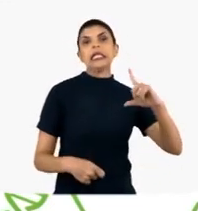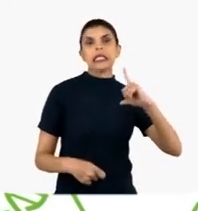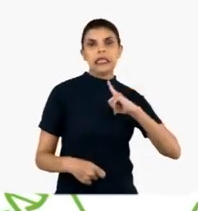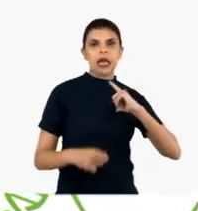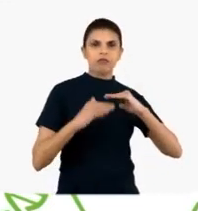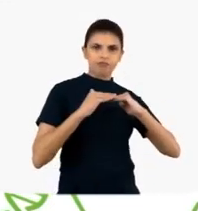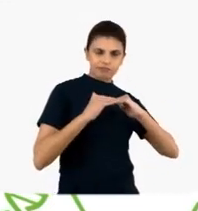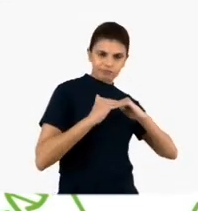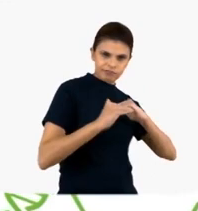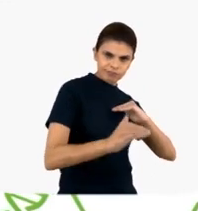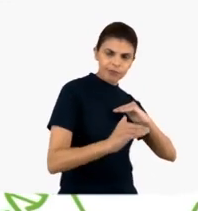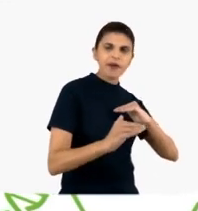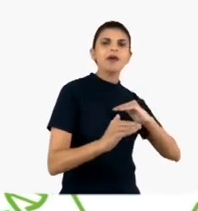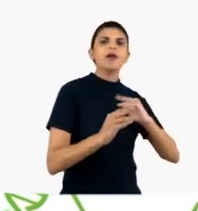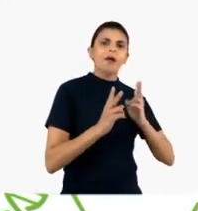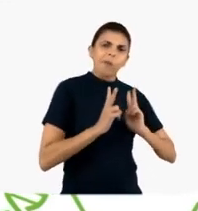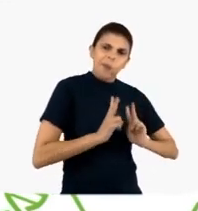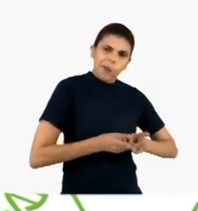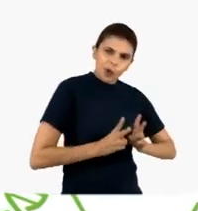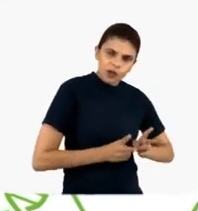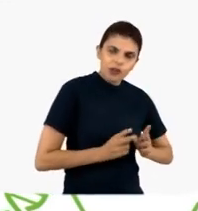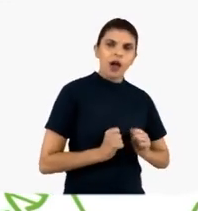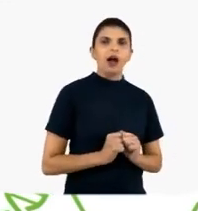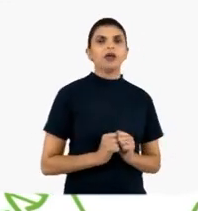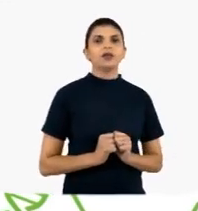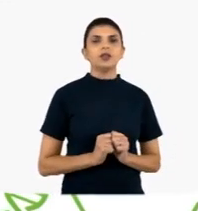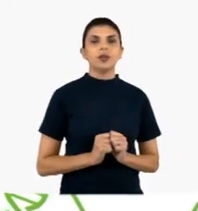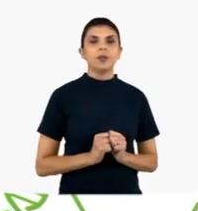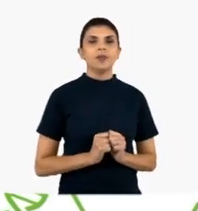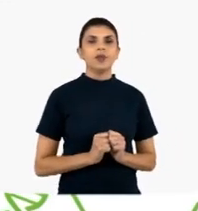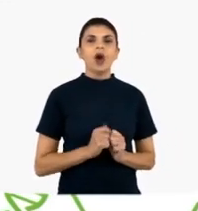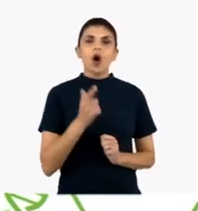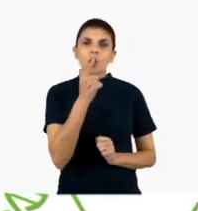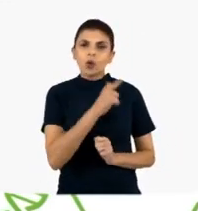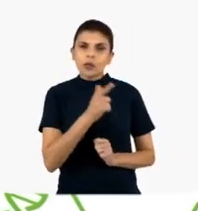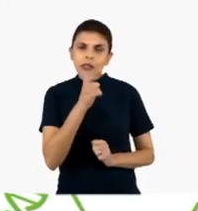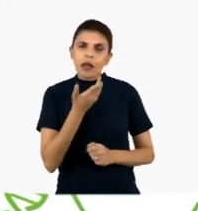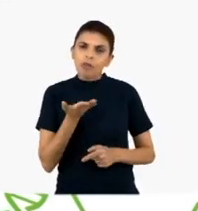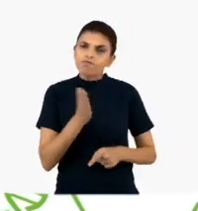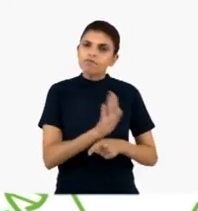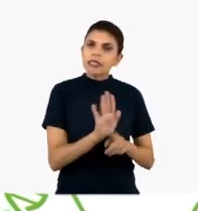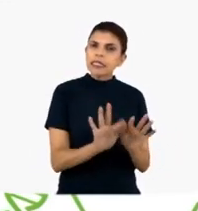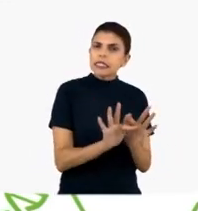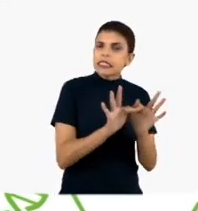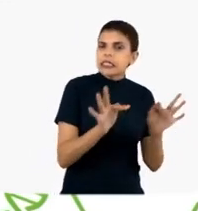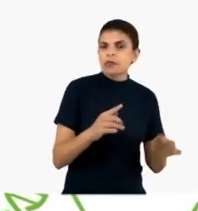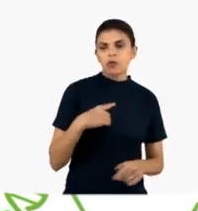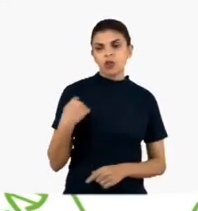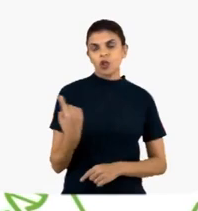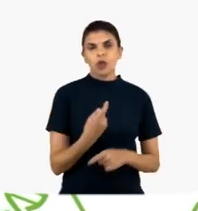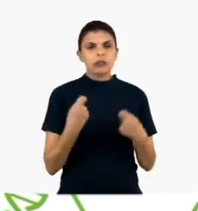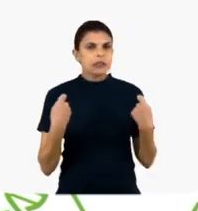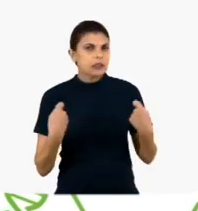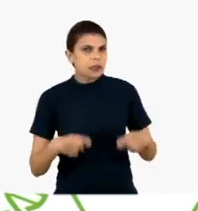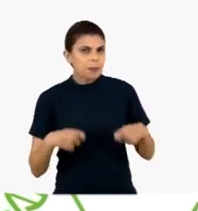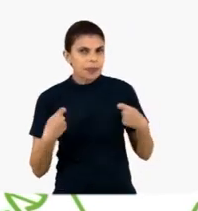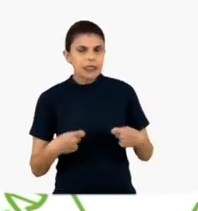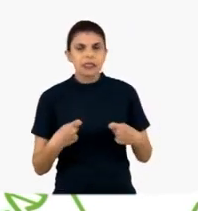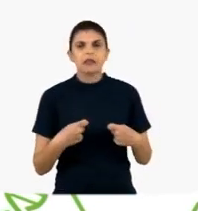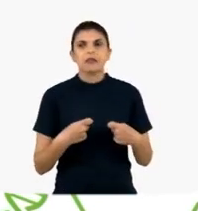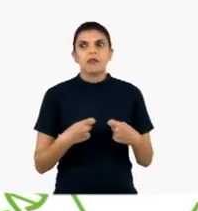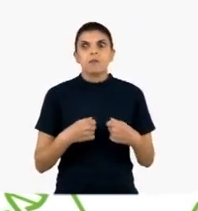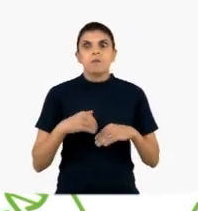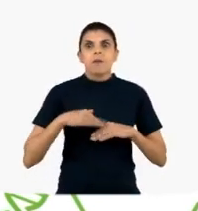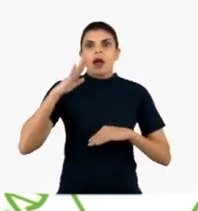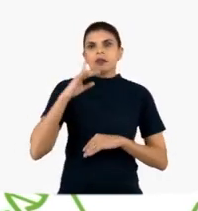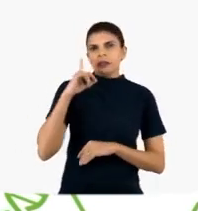também uma estabilidade fisiológica constante, né? Exigir condições de cultivo simples. Não precisamos de um microorganismo de